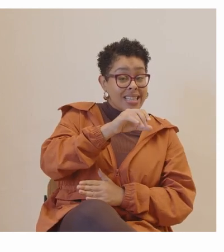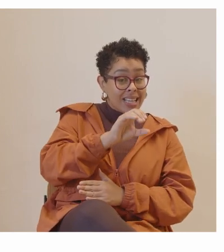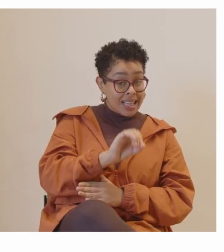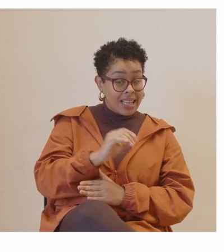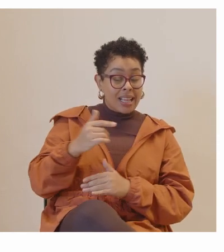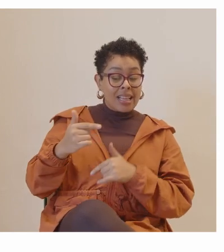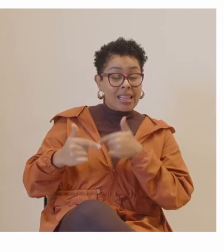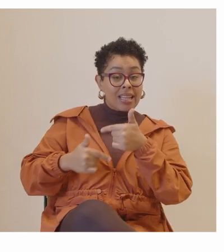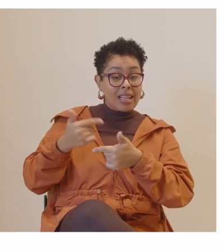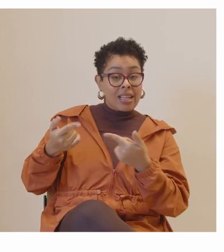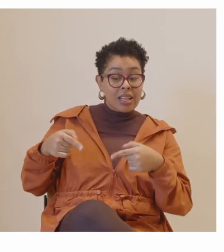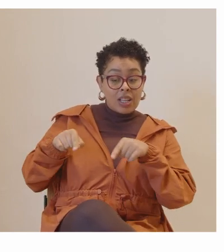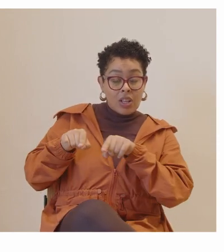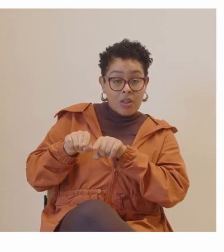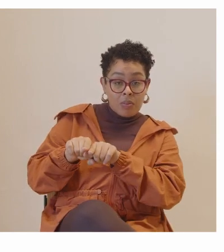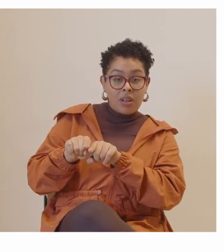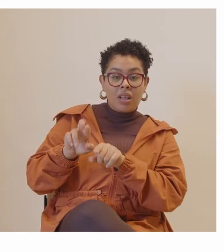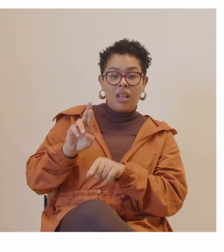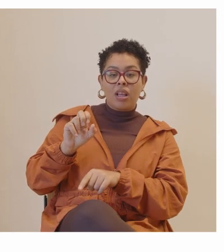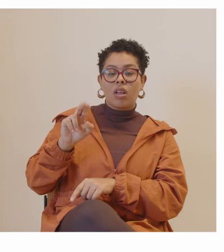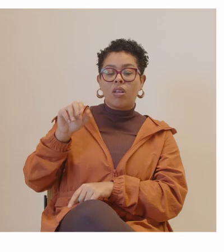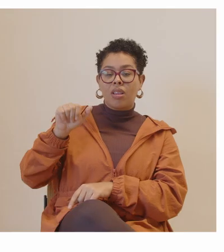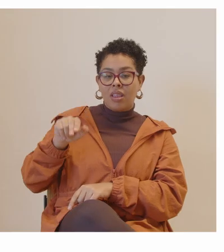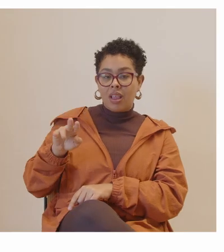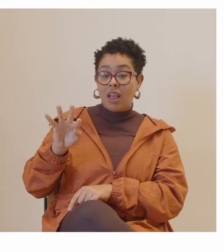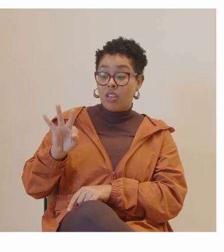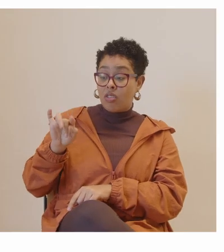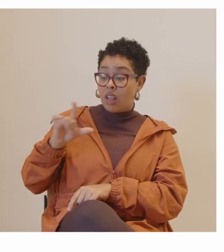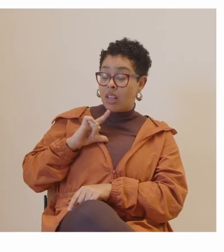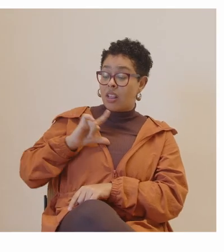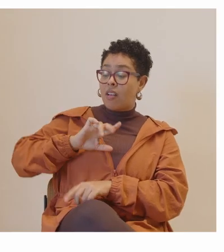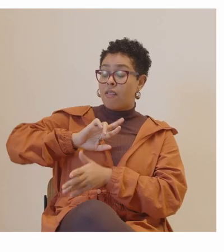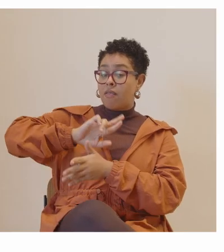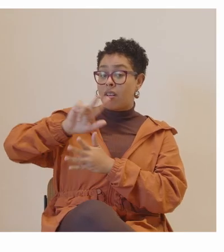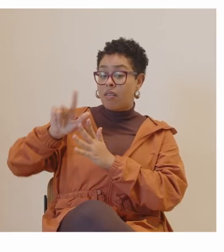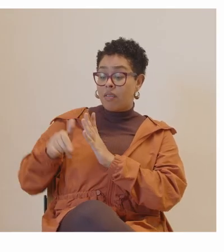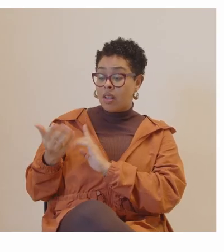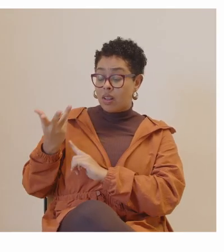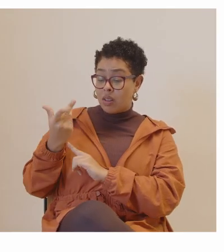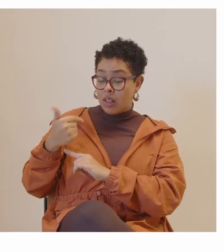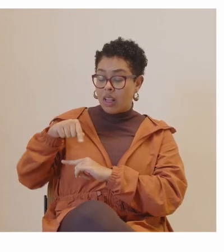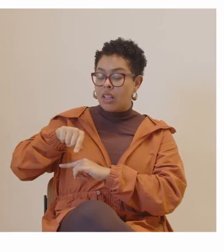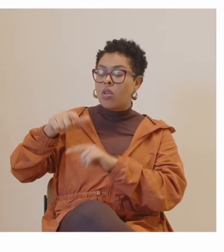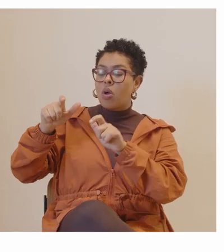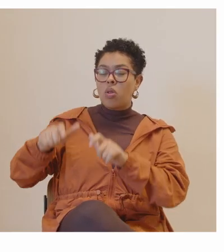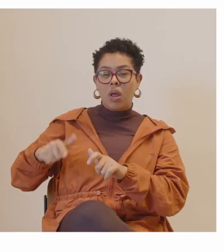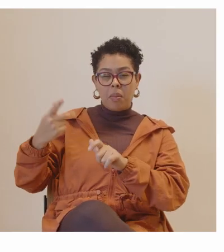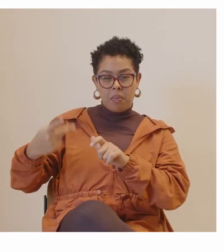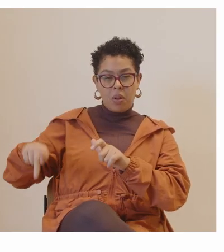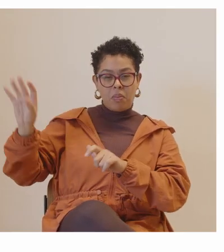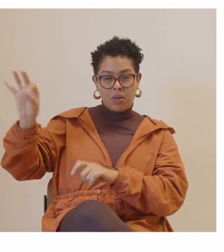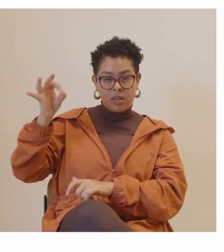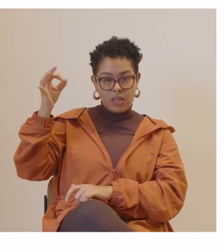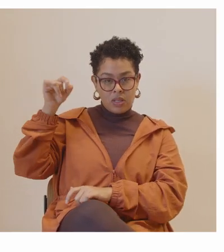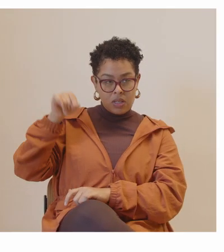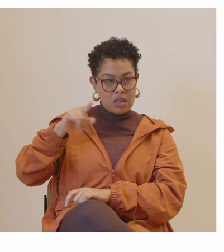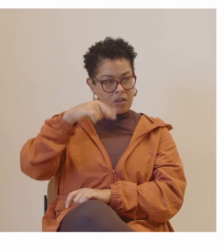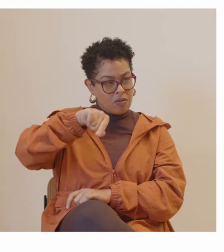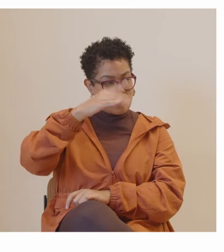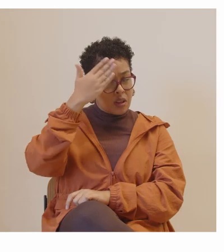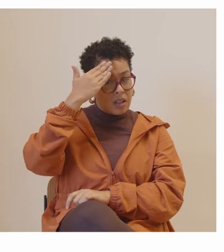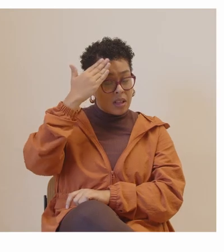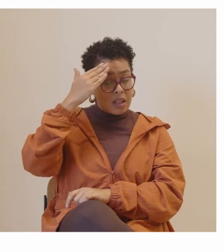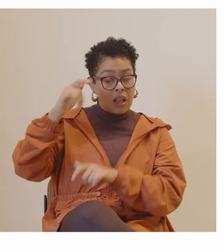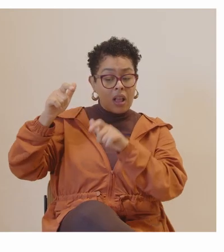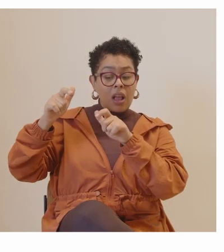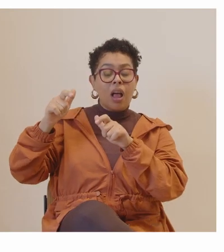com Renoir. Renoir também tem uma série de pinturas, né, de vistas de La Grenouillère. La Grenouillère, só para vocês